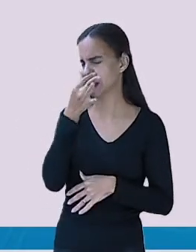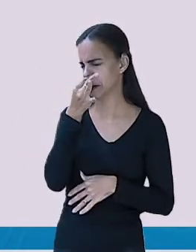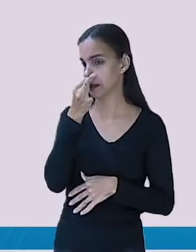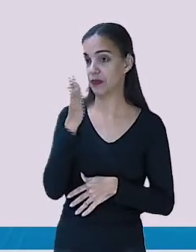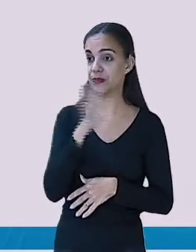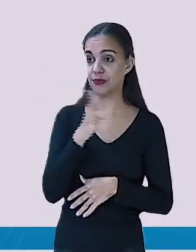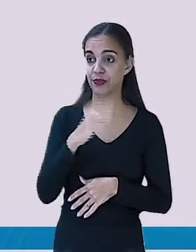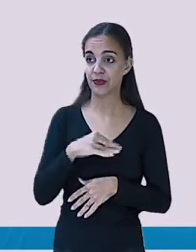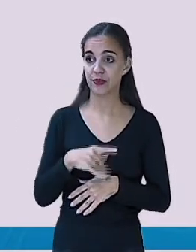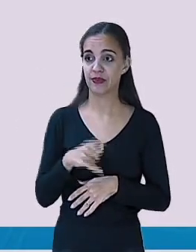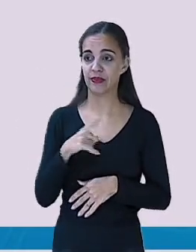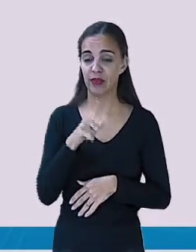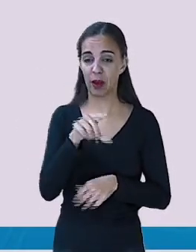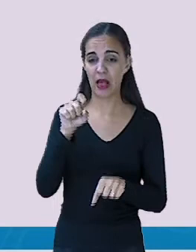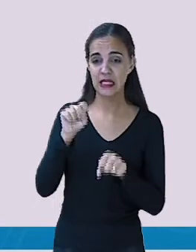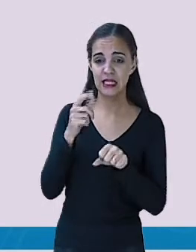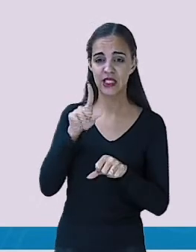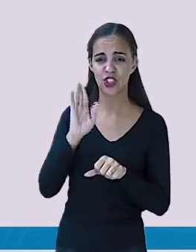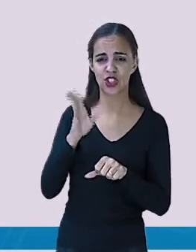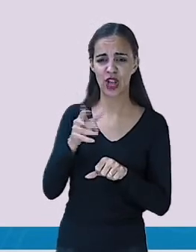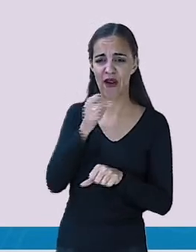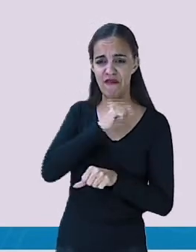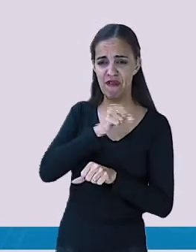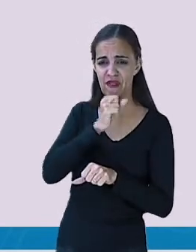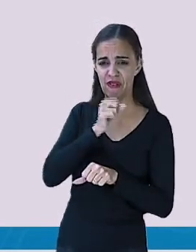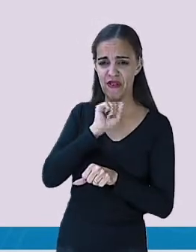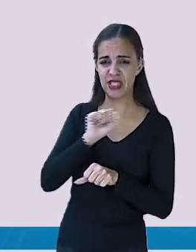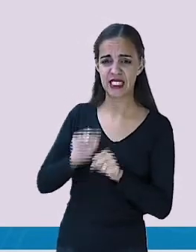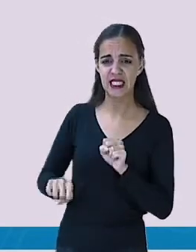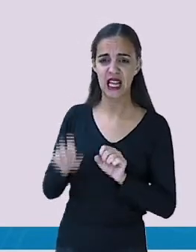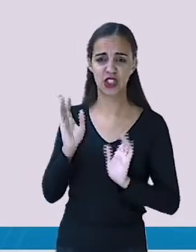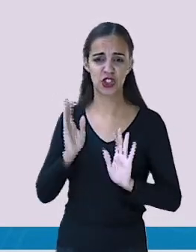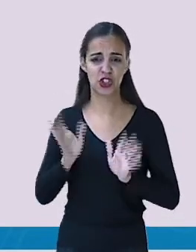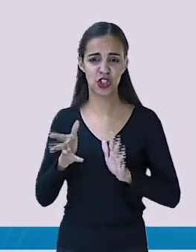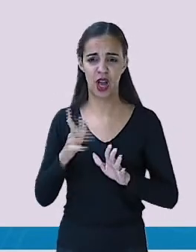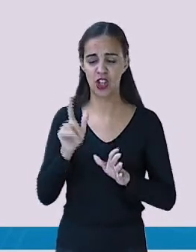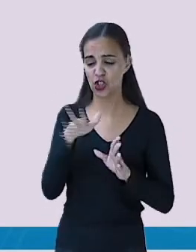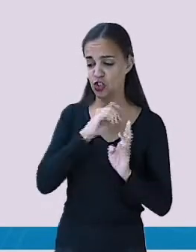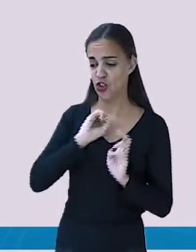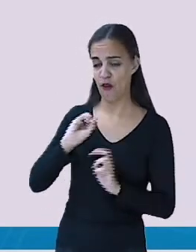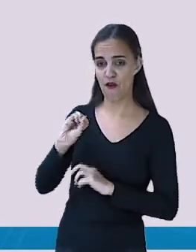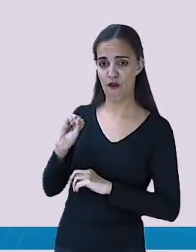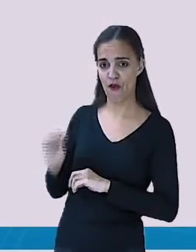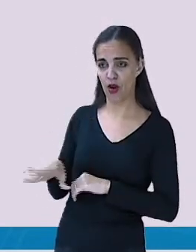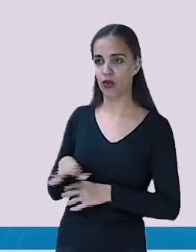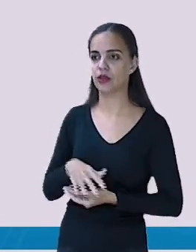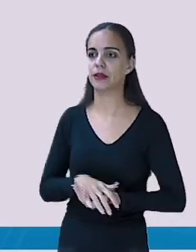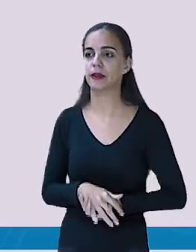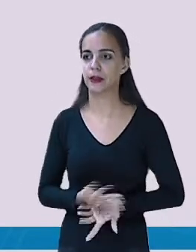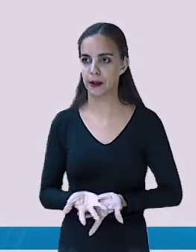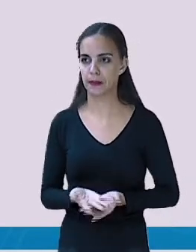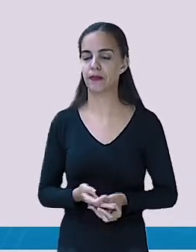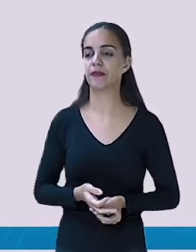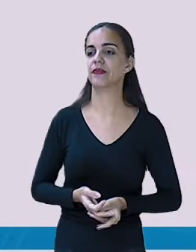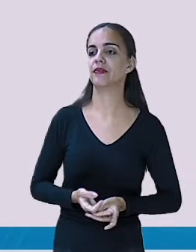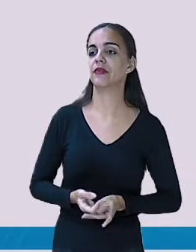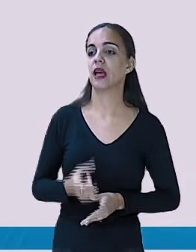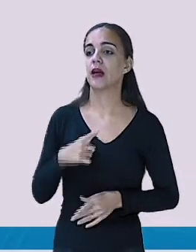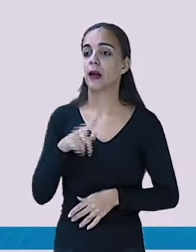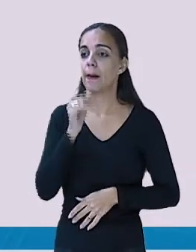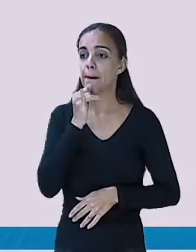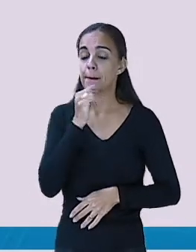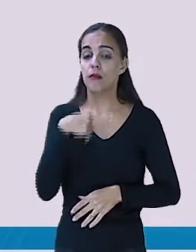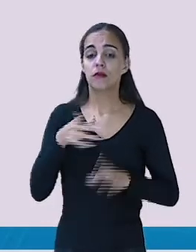um spa estragado mas por que está com um cheiro ruim tá então a mudança de o do